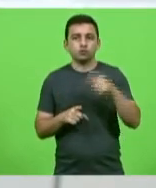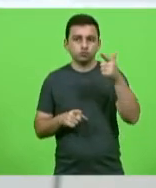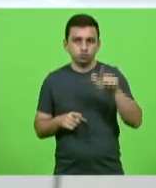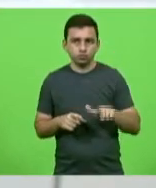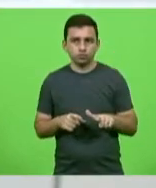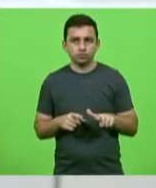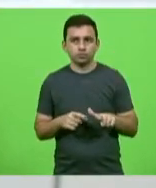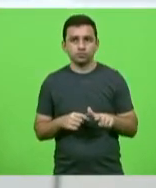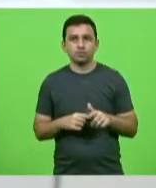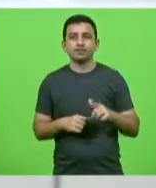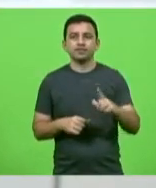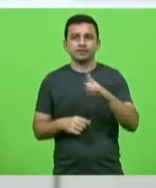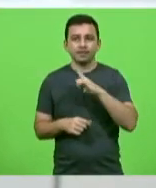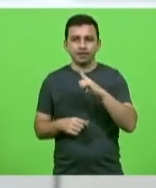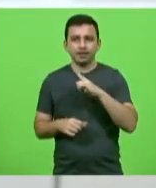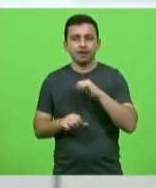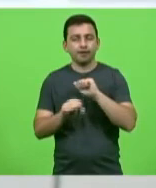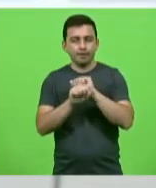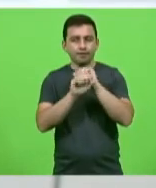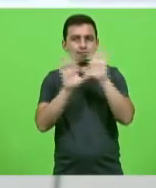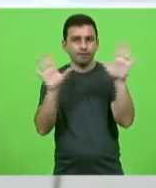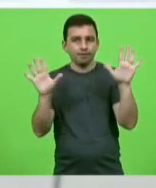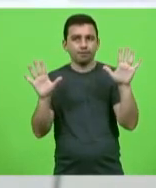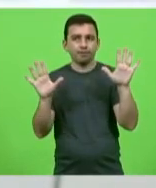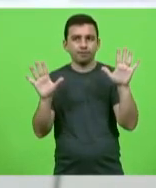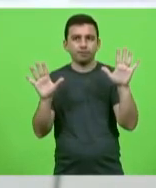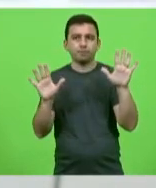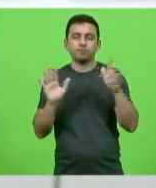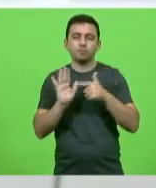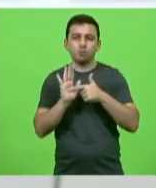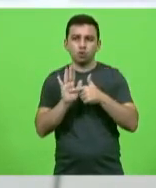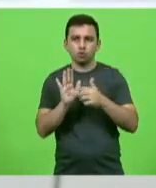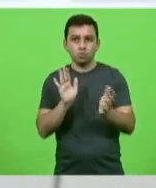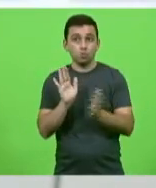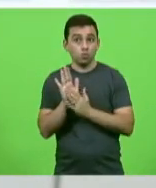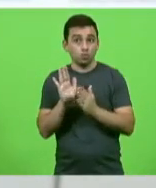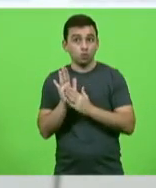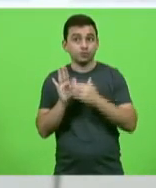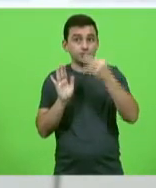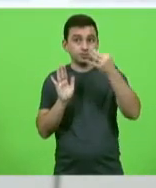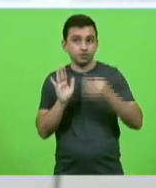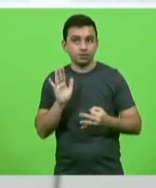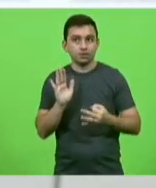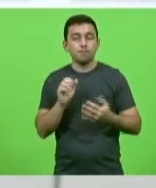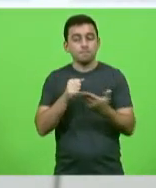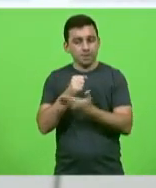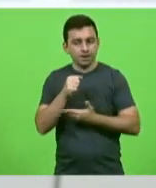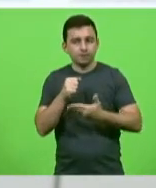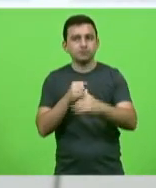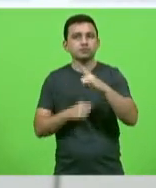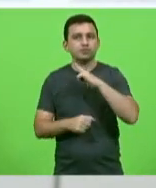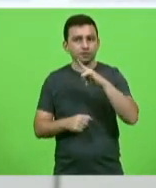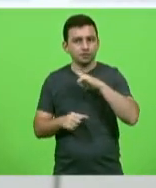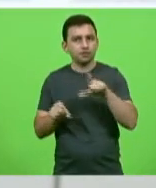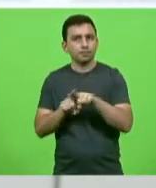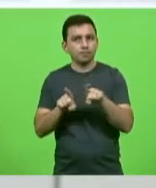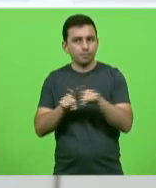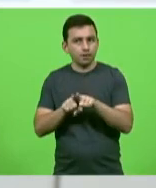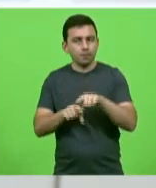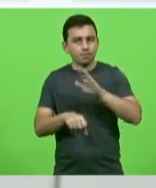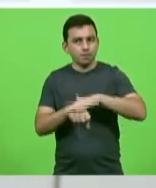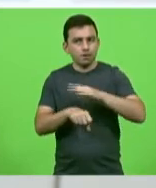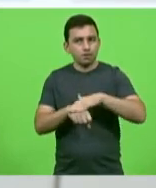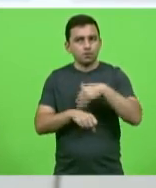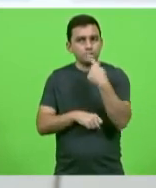ouvir a Clara difusão não sem propósito e não sem embasamento de que os autores